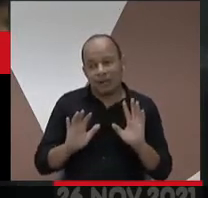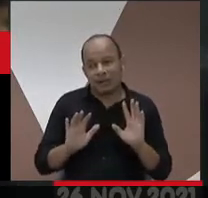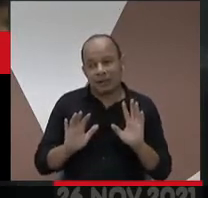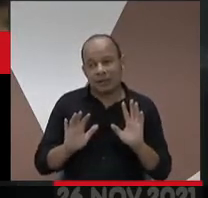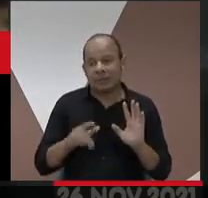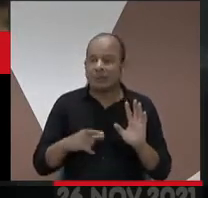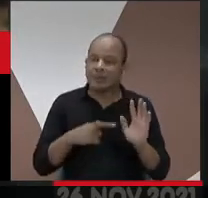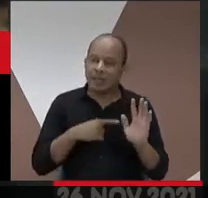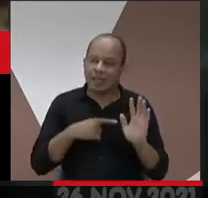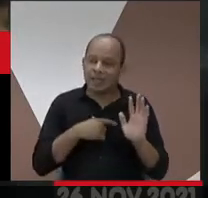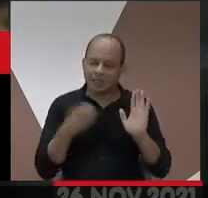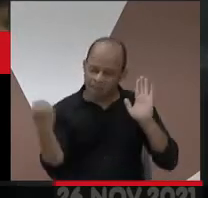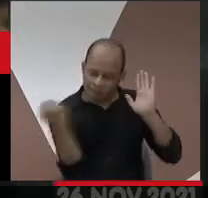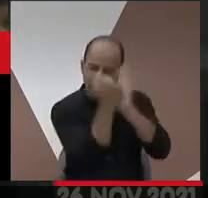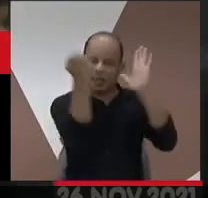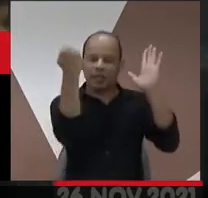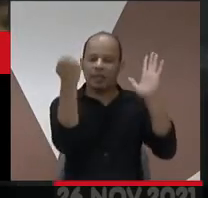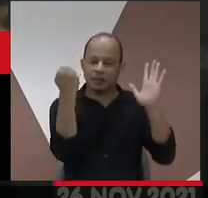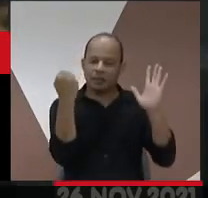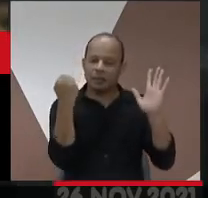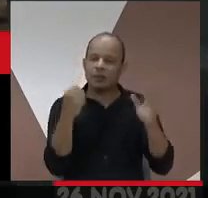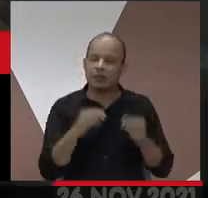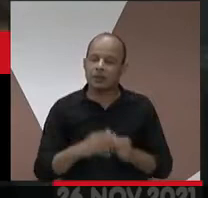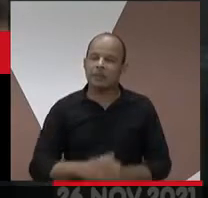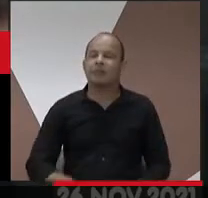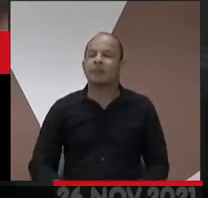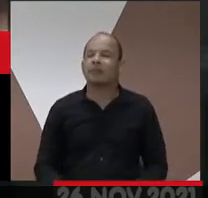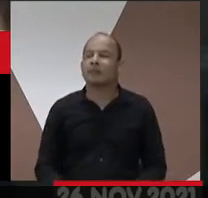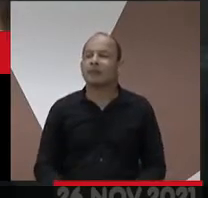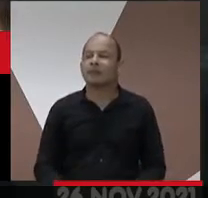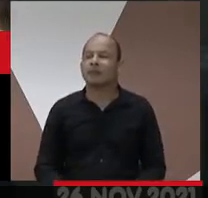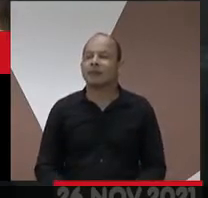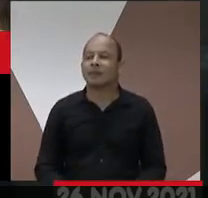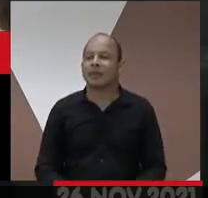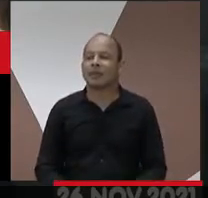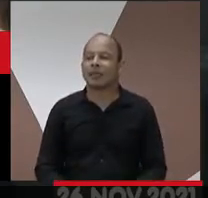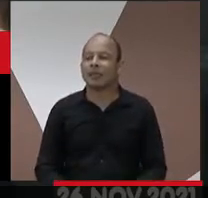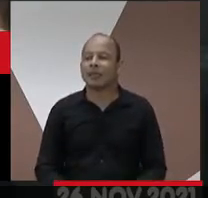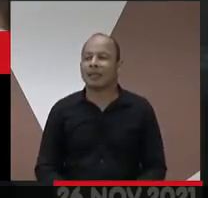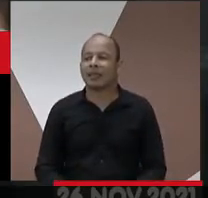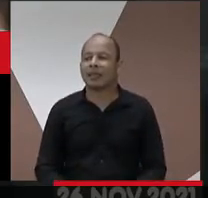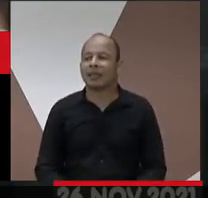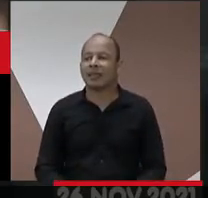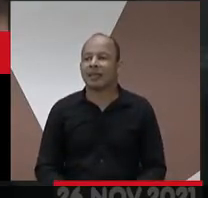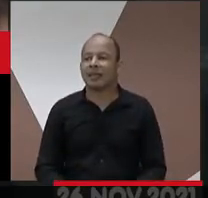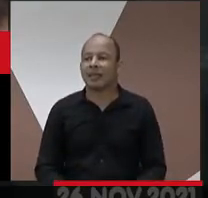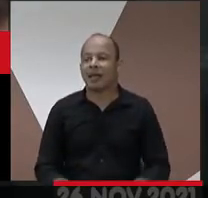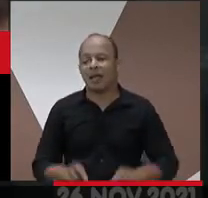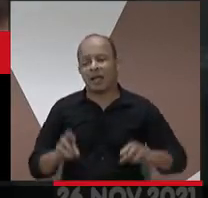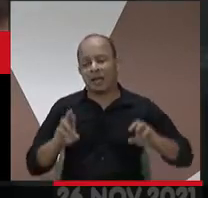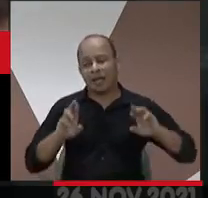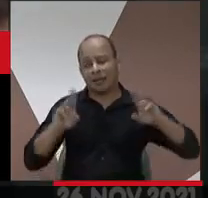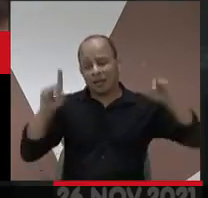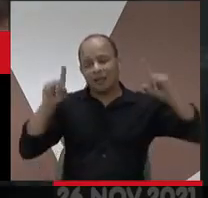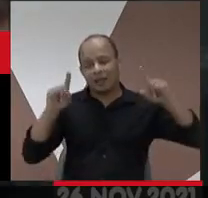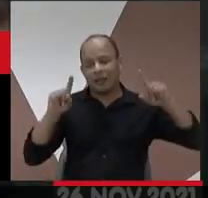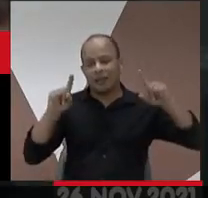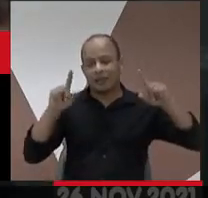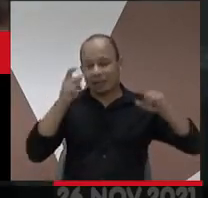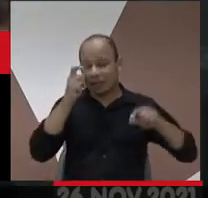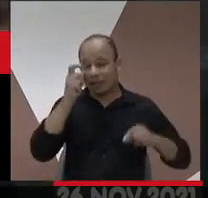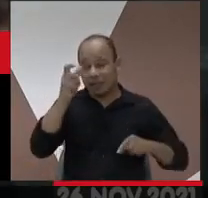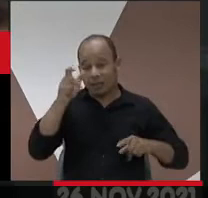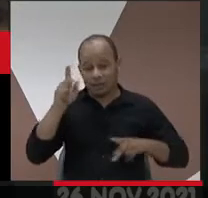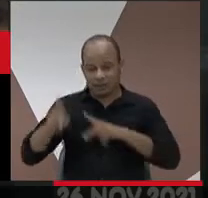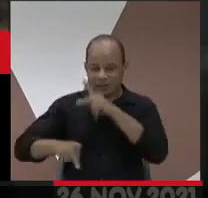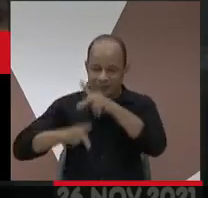atitude que contraria o interesse público e popular. Isso mantida